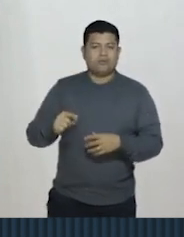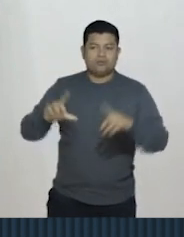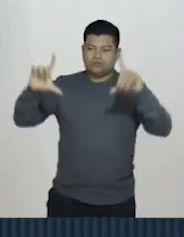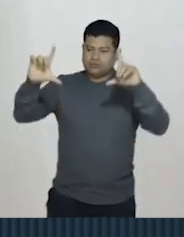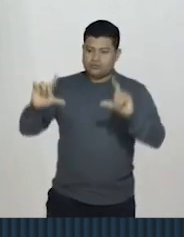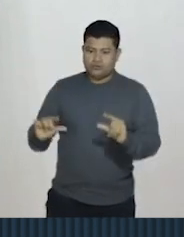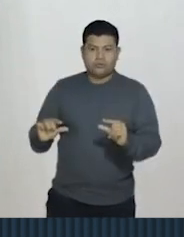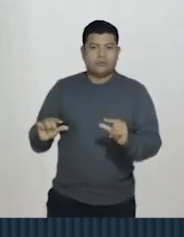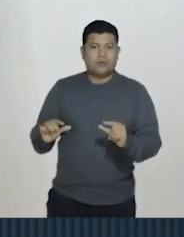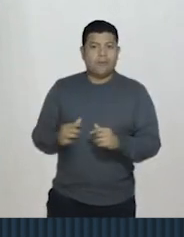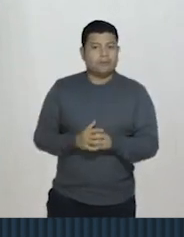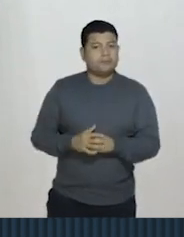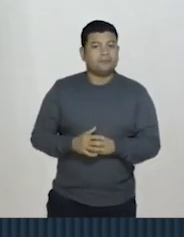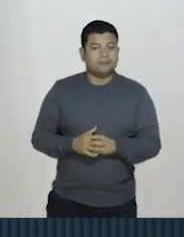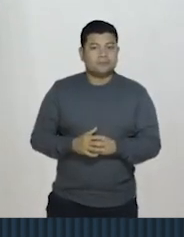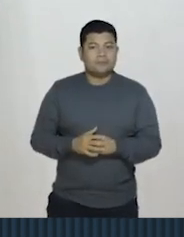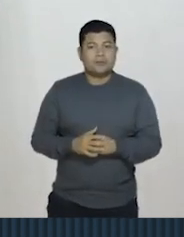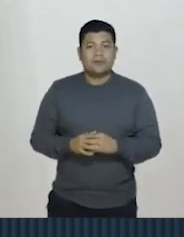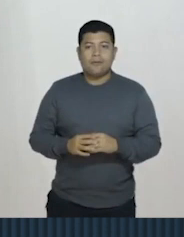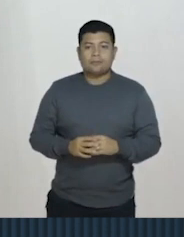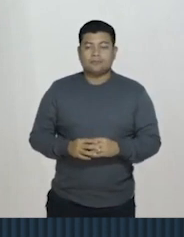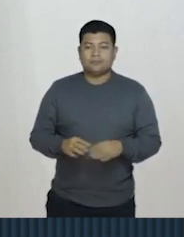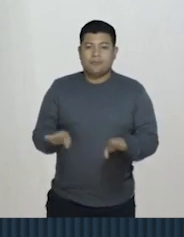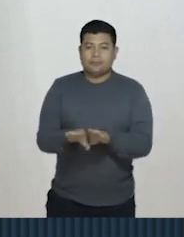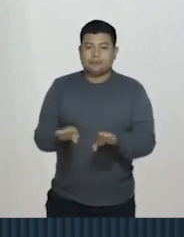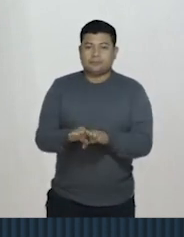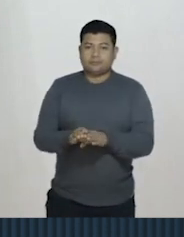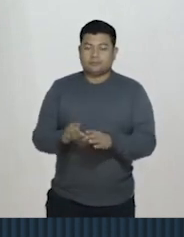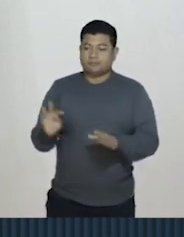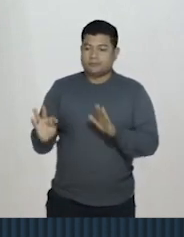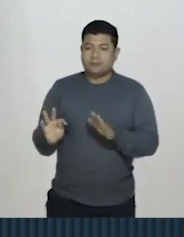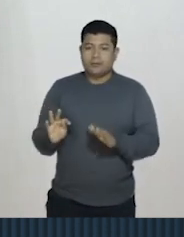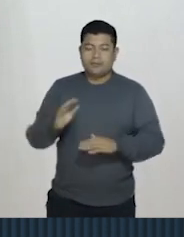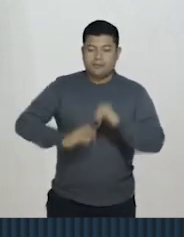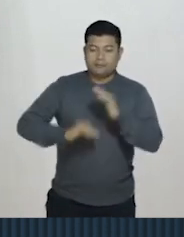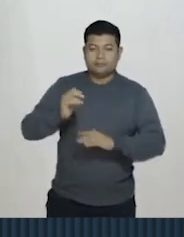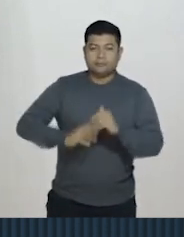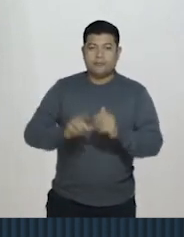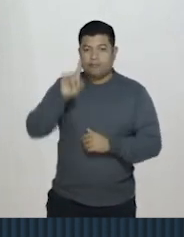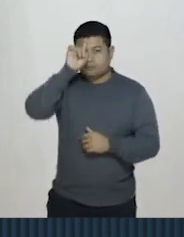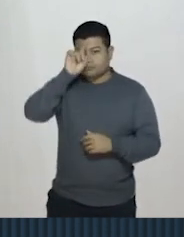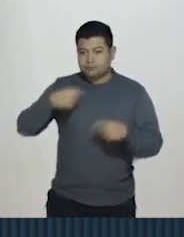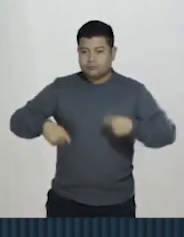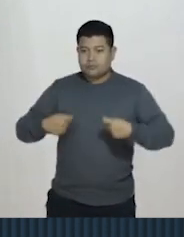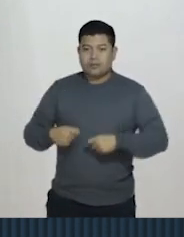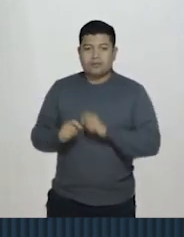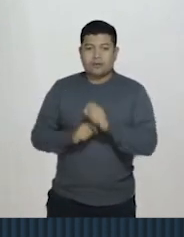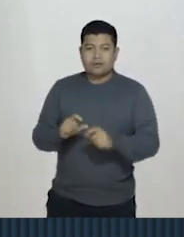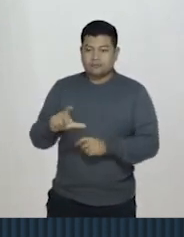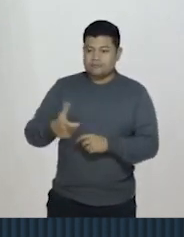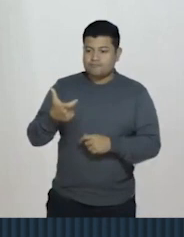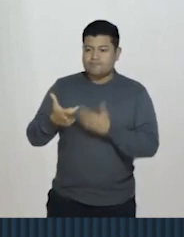tem uma notícia maravilhosa também, que os procedimentos, as técnicas, os hospitais precisam ser credenciados para que eles